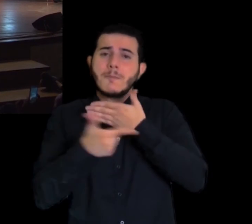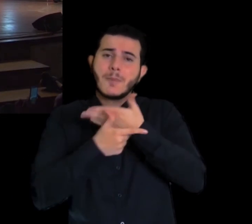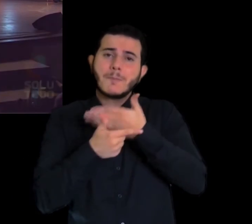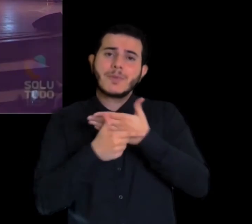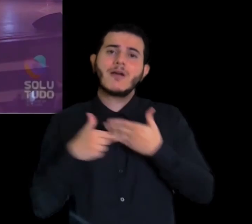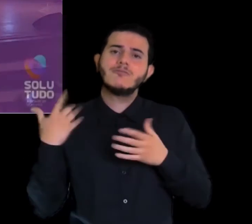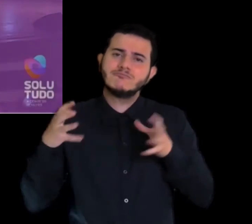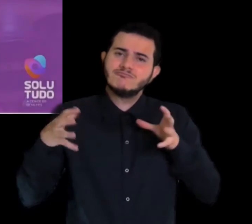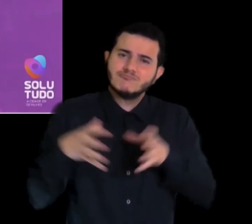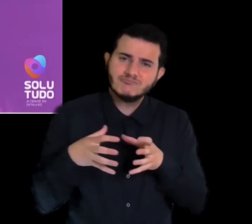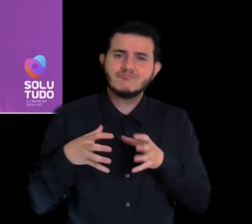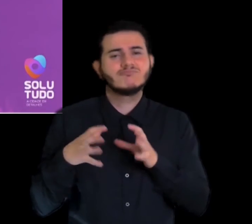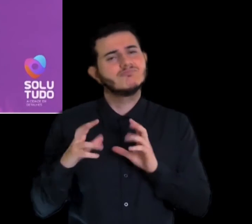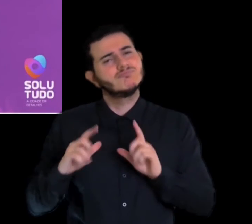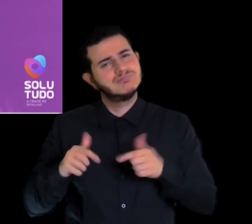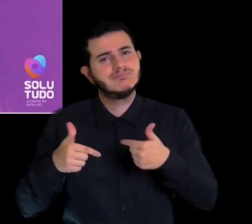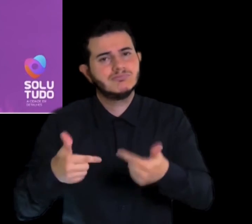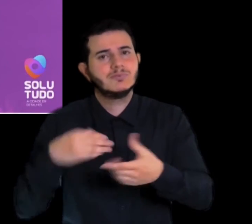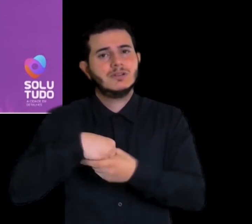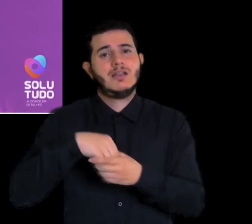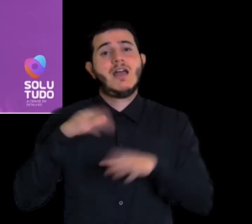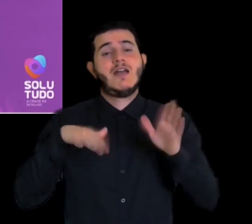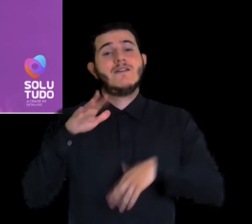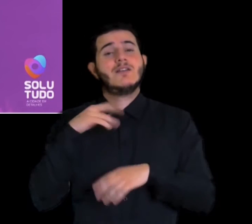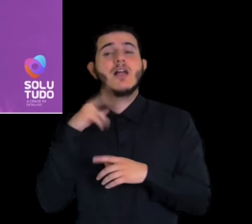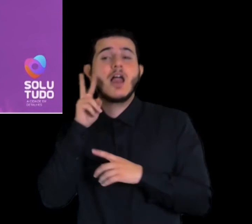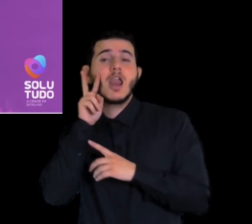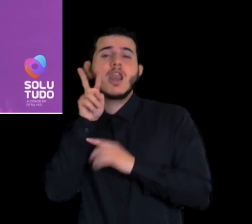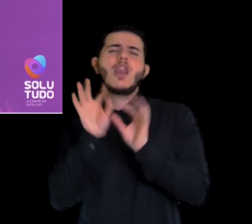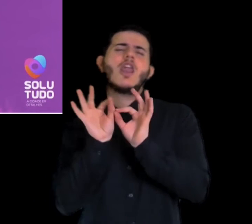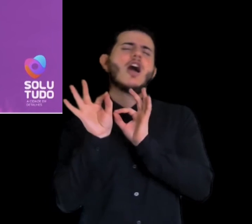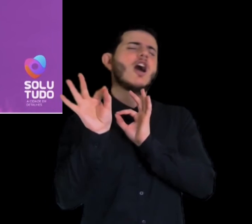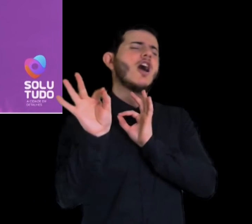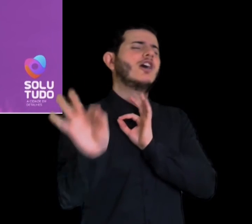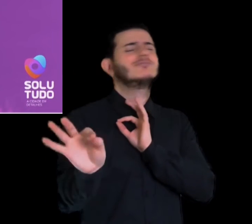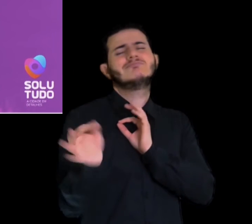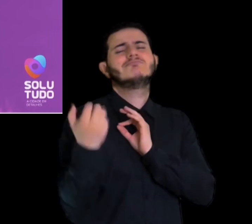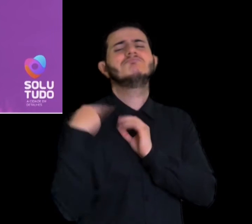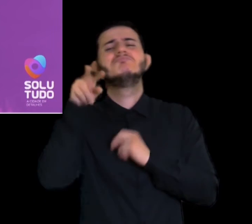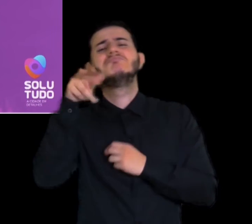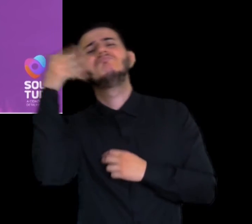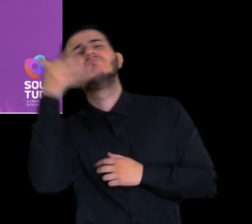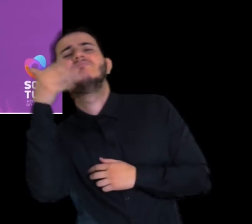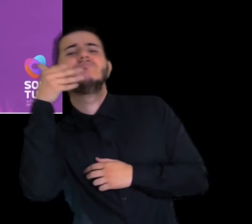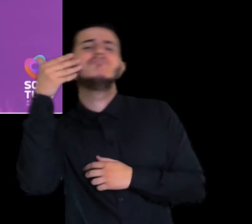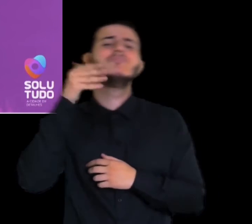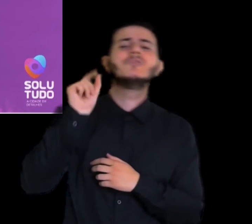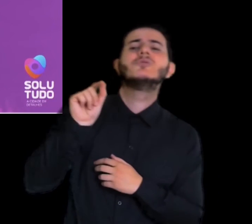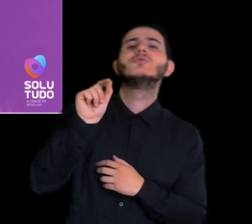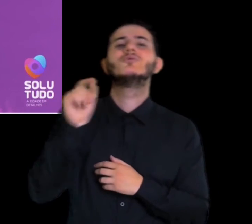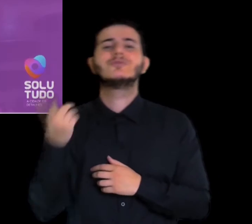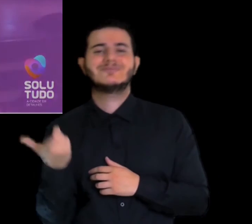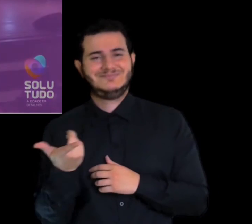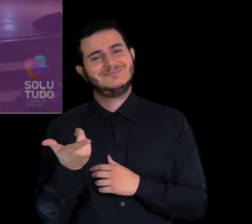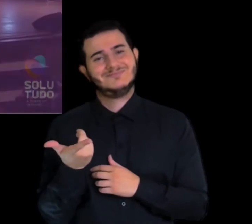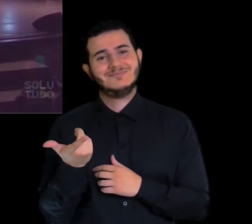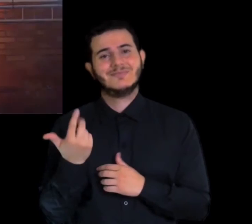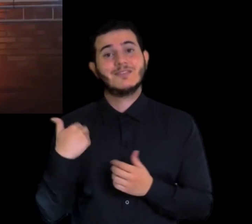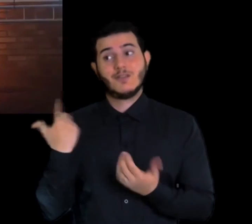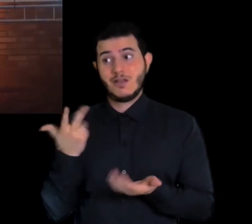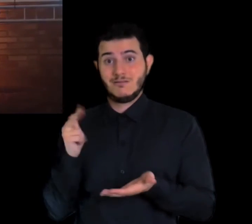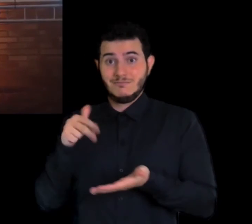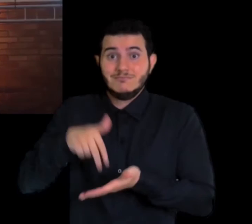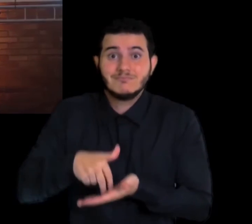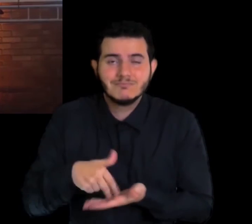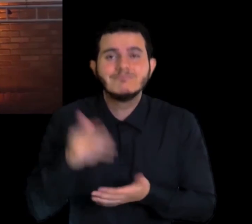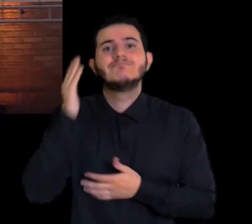os detalhes, como o Jordão falou, que de longe não dá para ver. Do Vale do Silício não dá para ver o que tem lá, esse eucalipto, né? Agora a